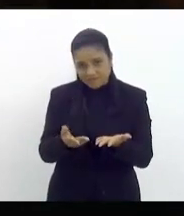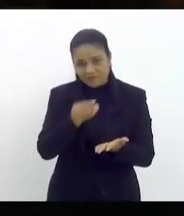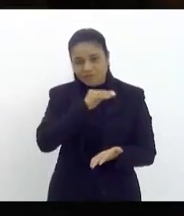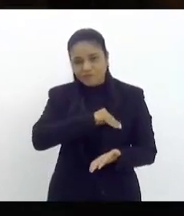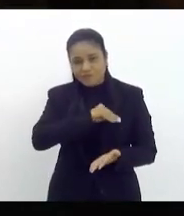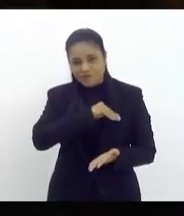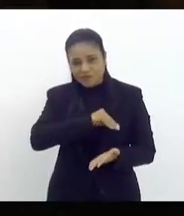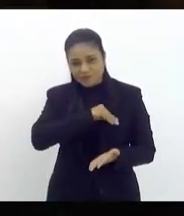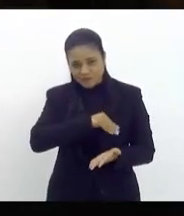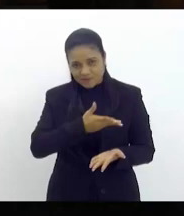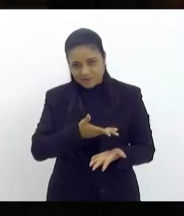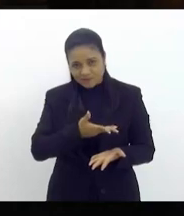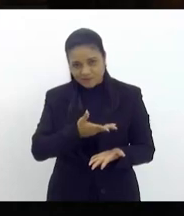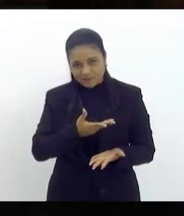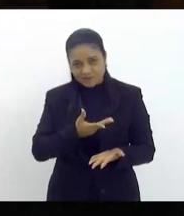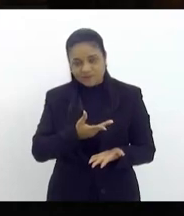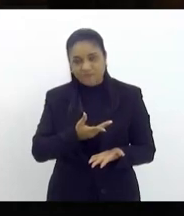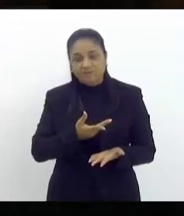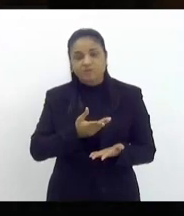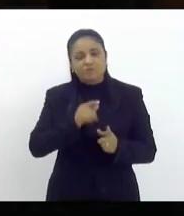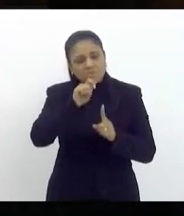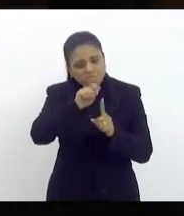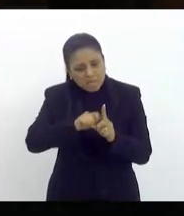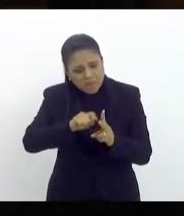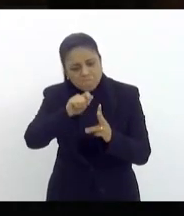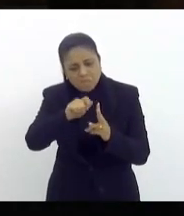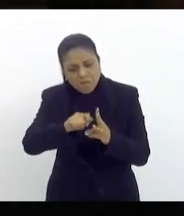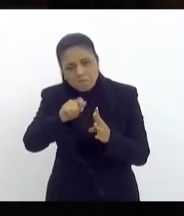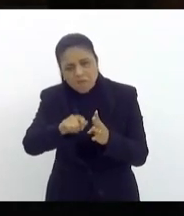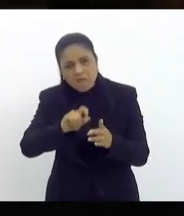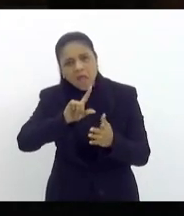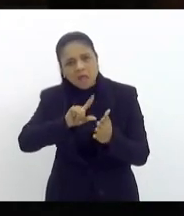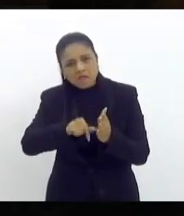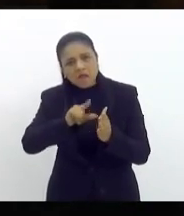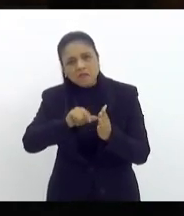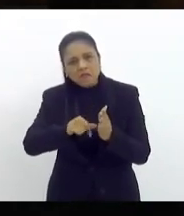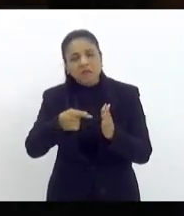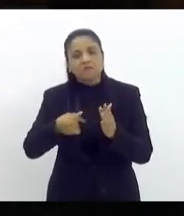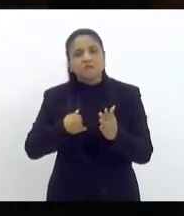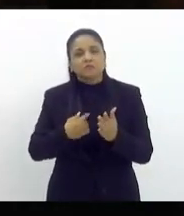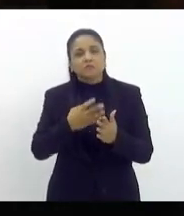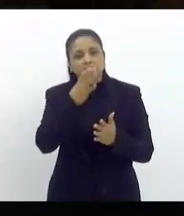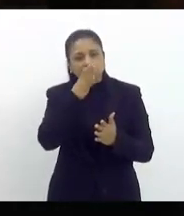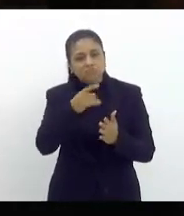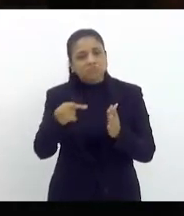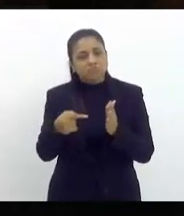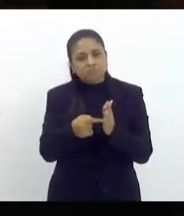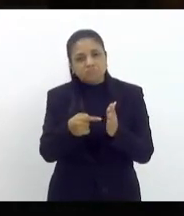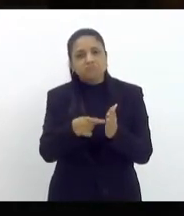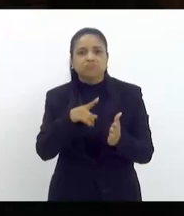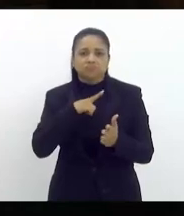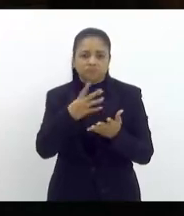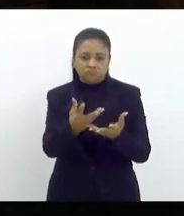pagamento desses recursos mês a mês novas denúncias então o mínimo que eu posso entender que tem